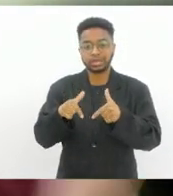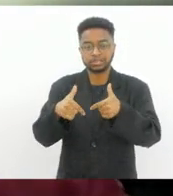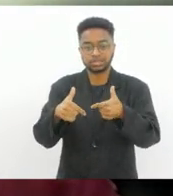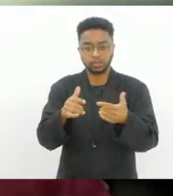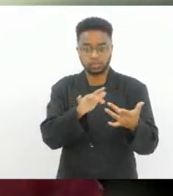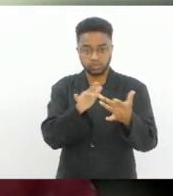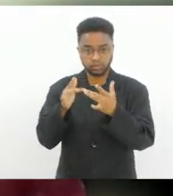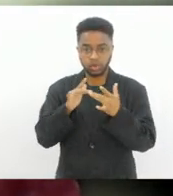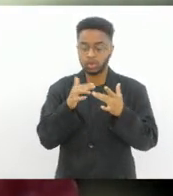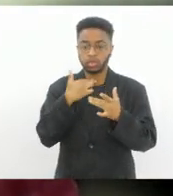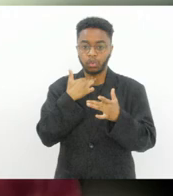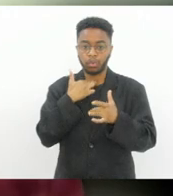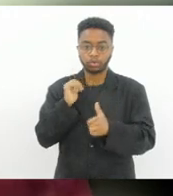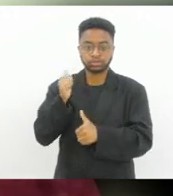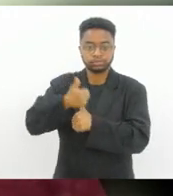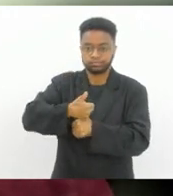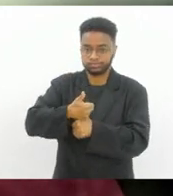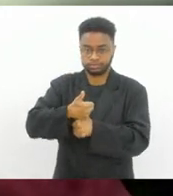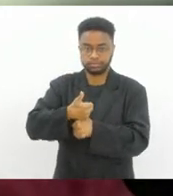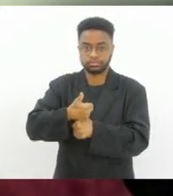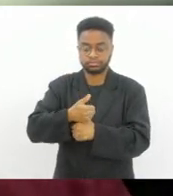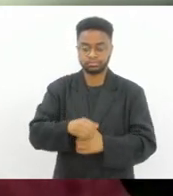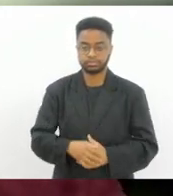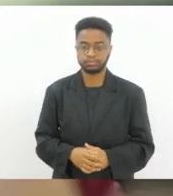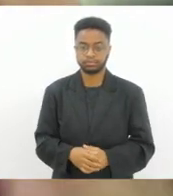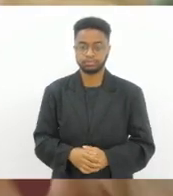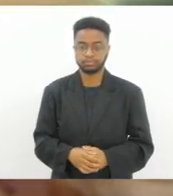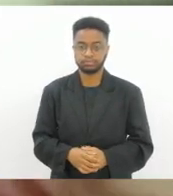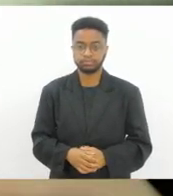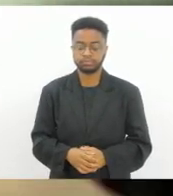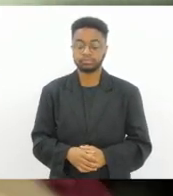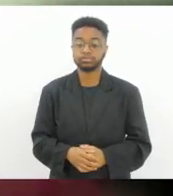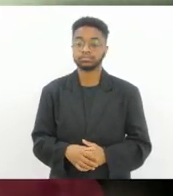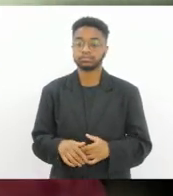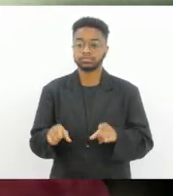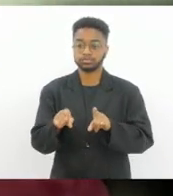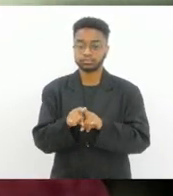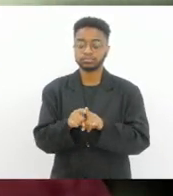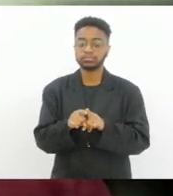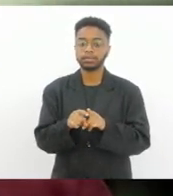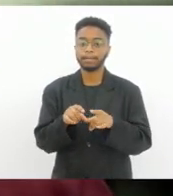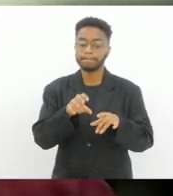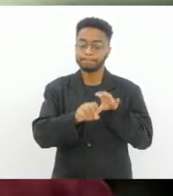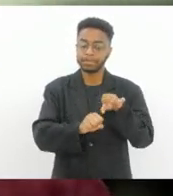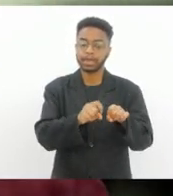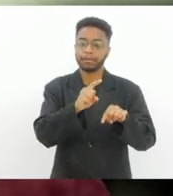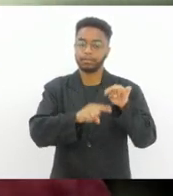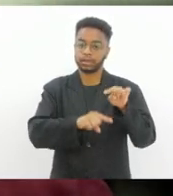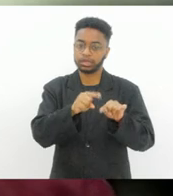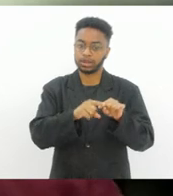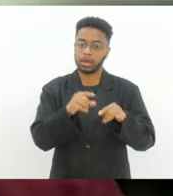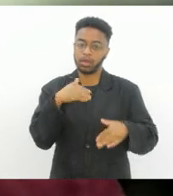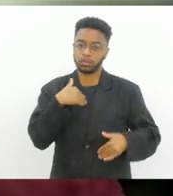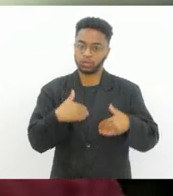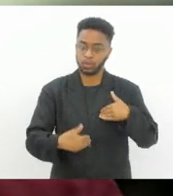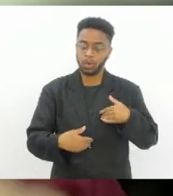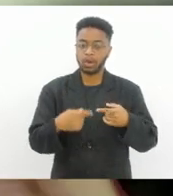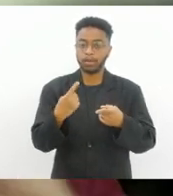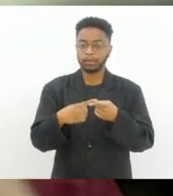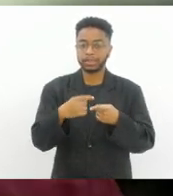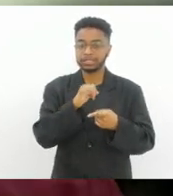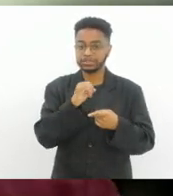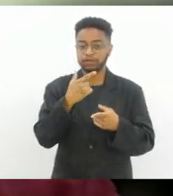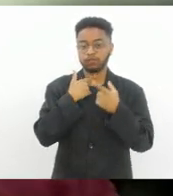articuladas, elas não podem ser sobrepostas. De qualquer maneira, uma primeira coleta de vestígios é realizada para caso ela